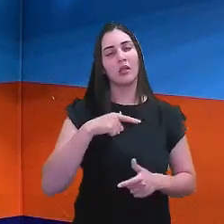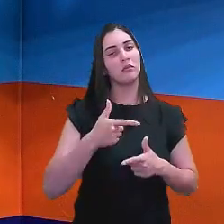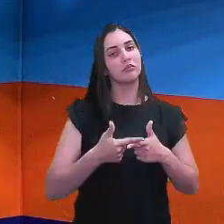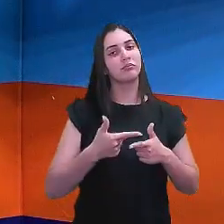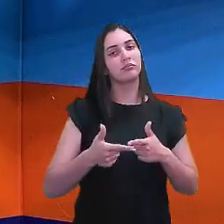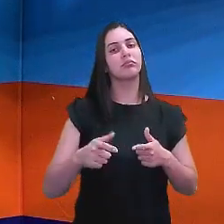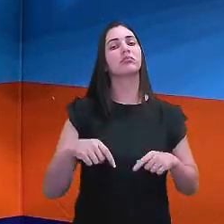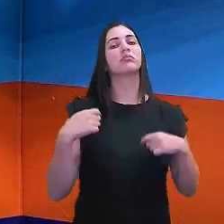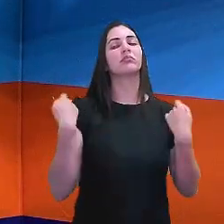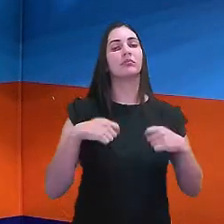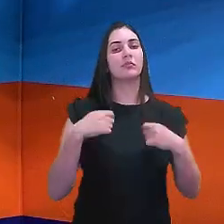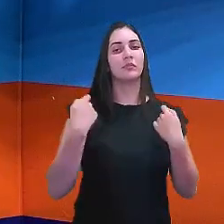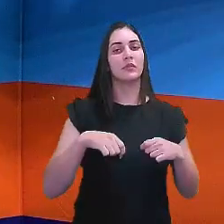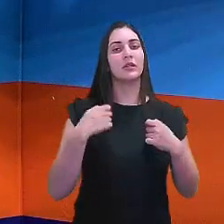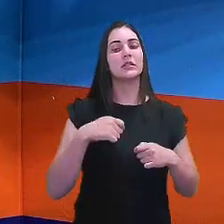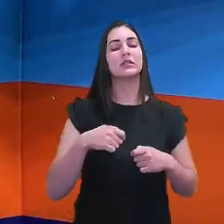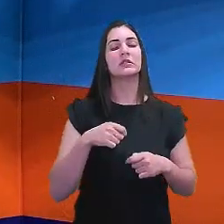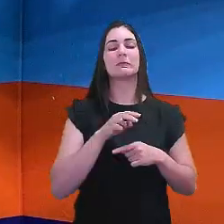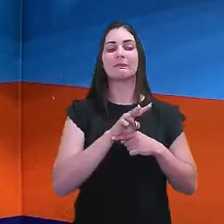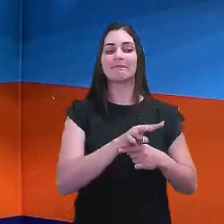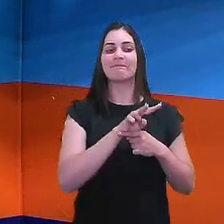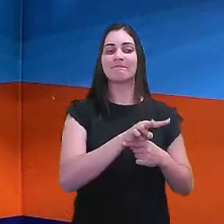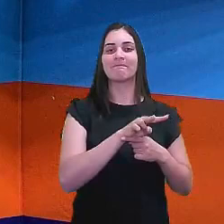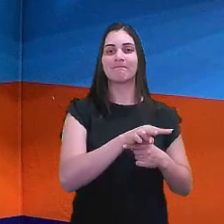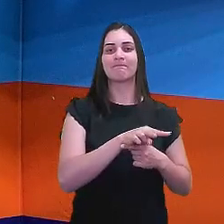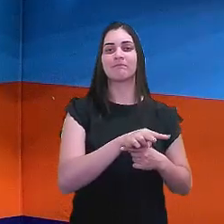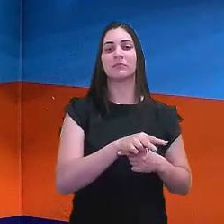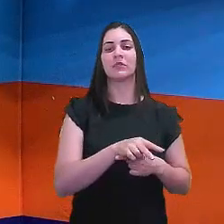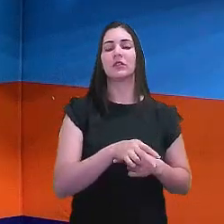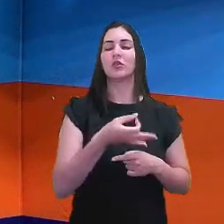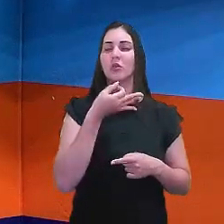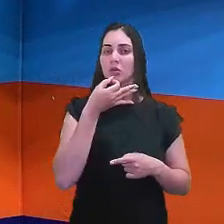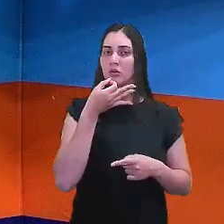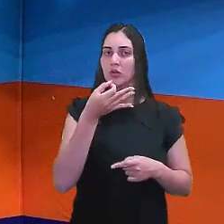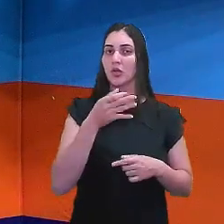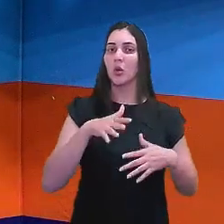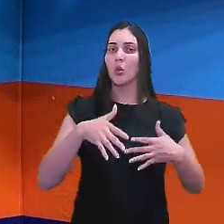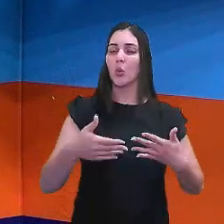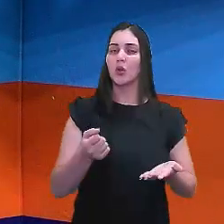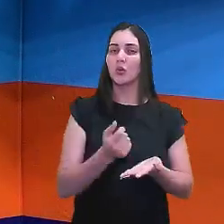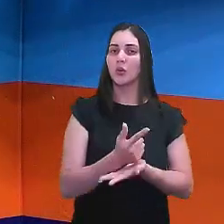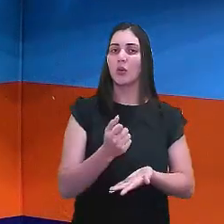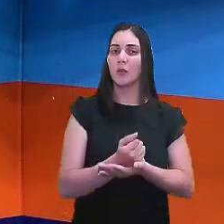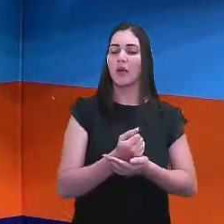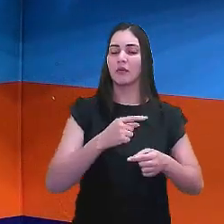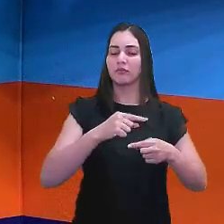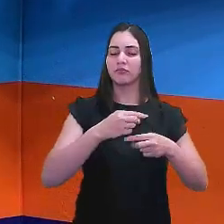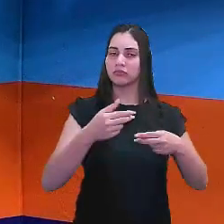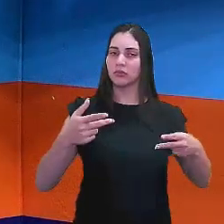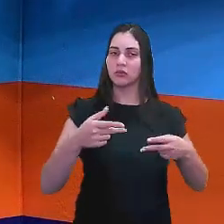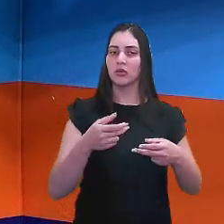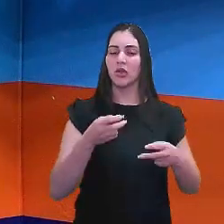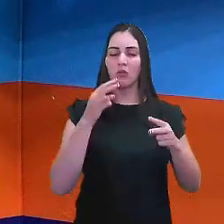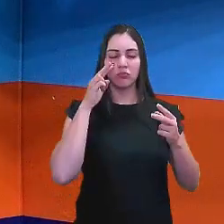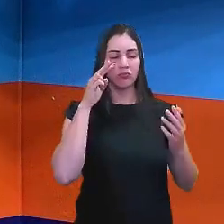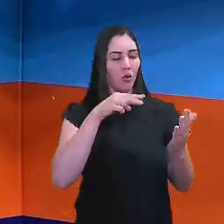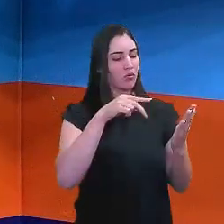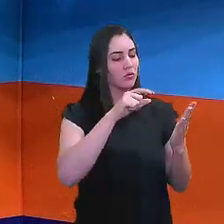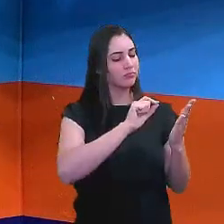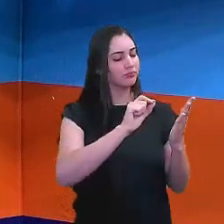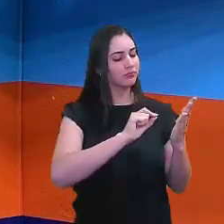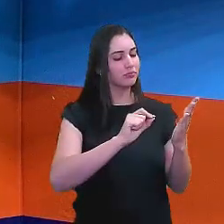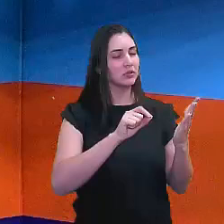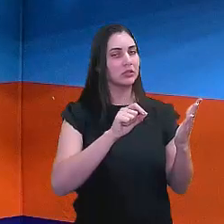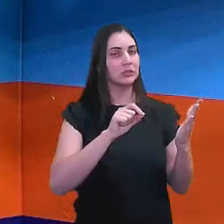precisam ser muito mais fiscalizadas. Mas já fica essa dica. Quando tu comprar um produto, dá uma olhadinha lá. Talvez esteja lá